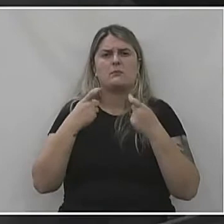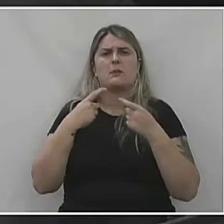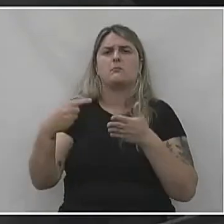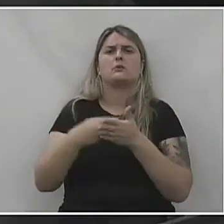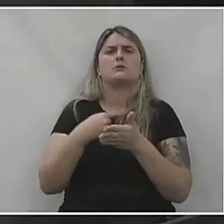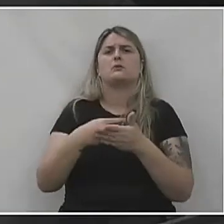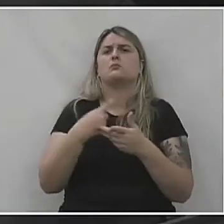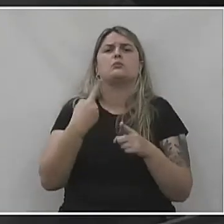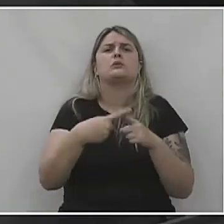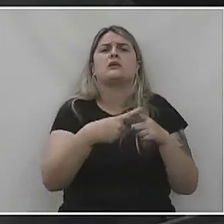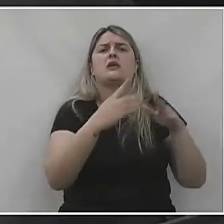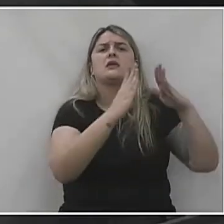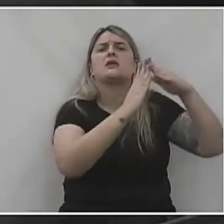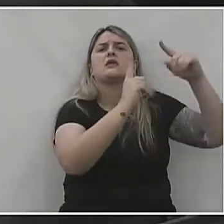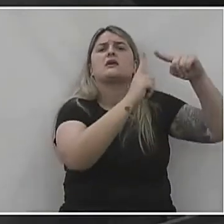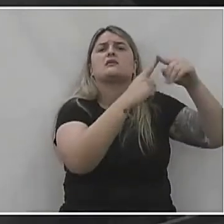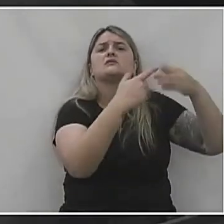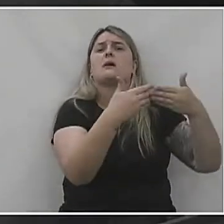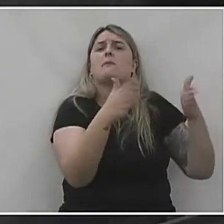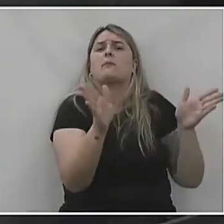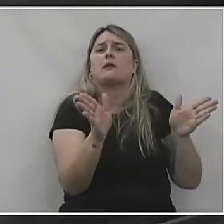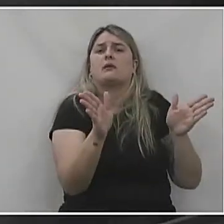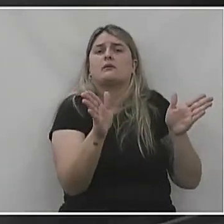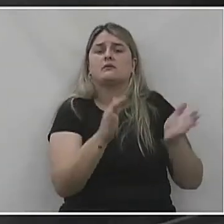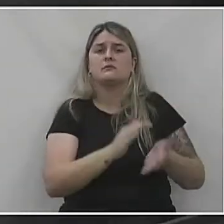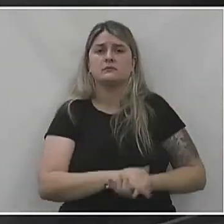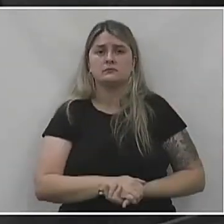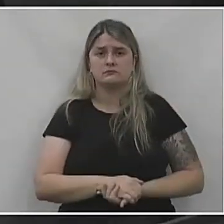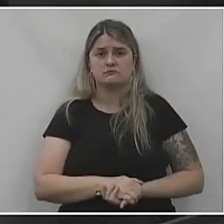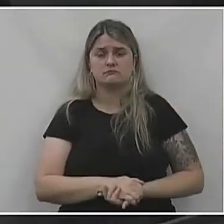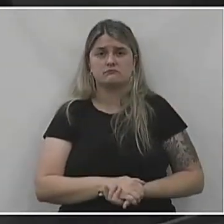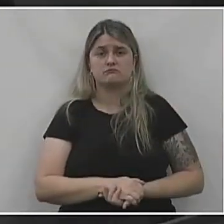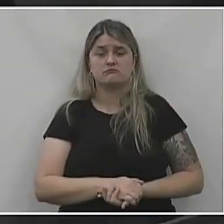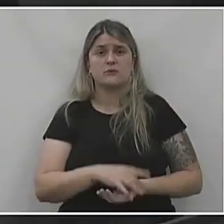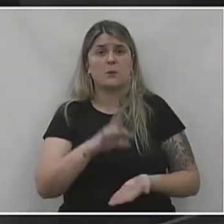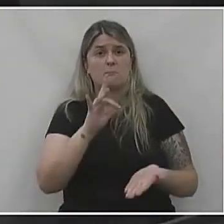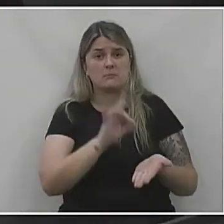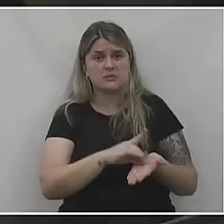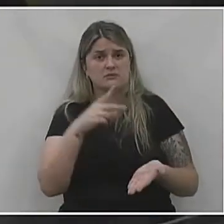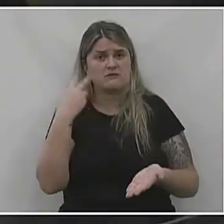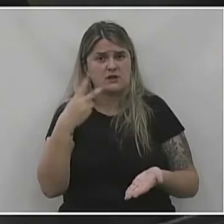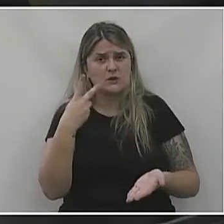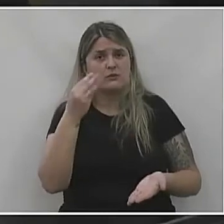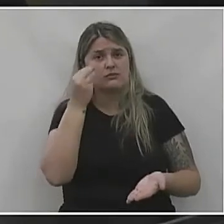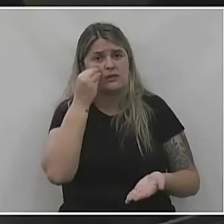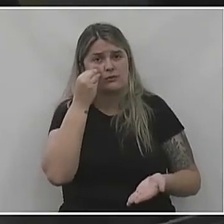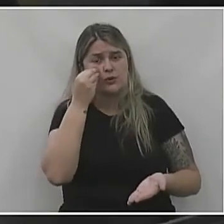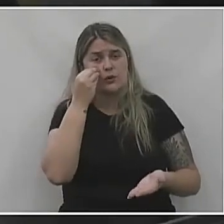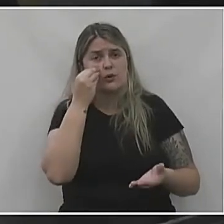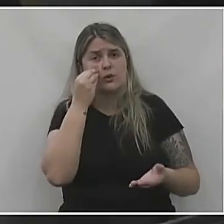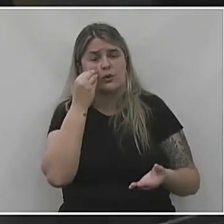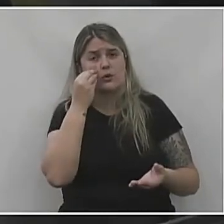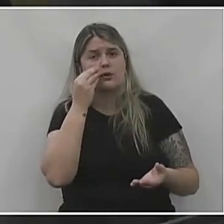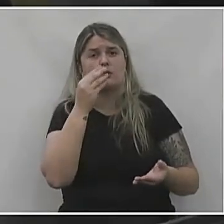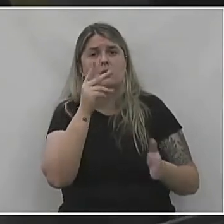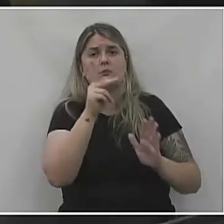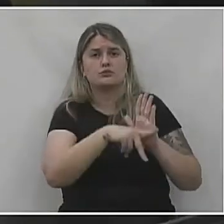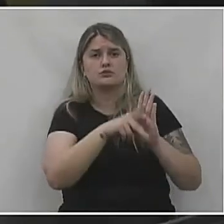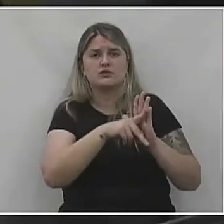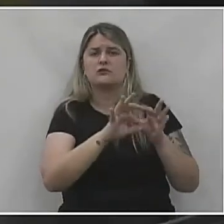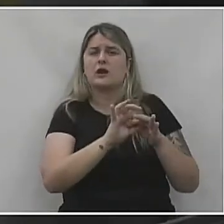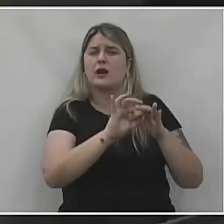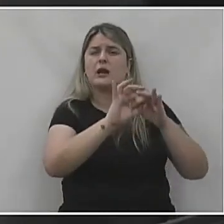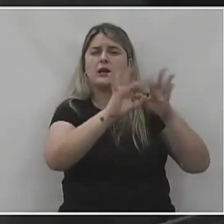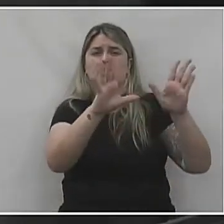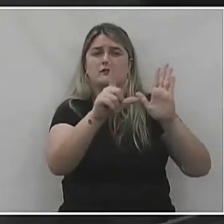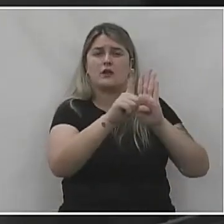perguntando por que a igreja tá aberta esse mesmo o vereador tentou entrar com um projeto para liberar todos os